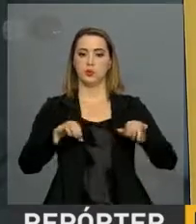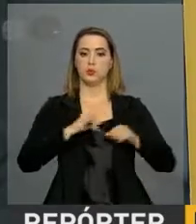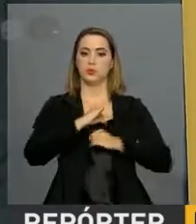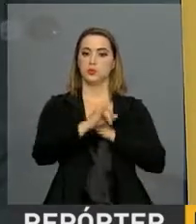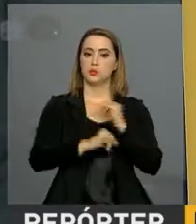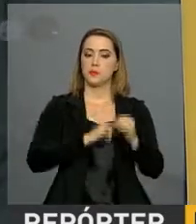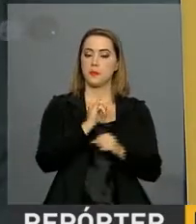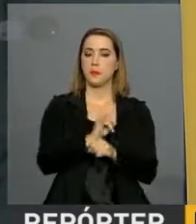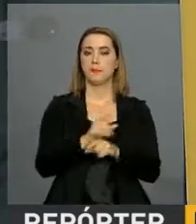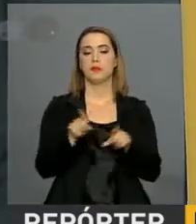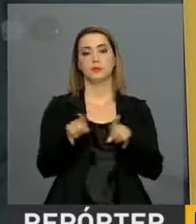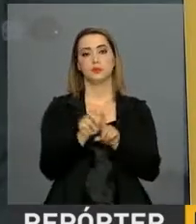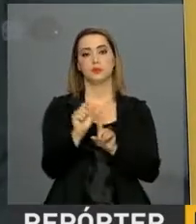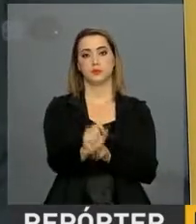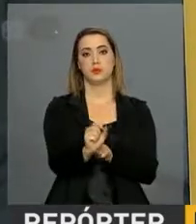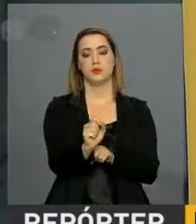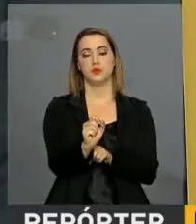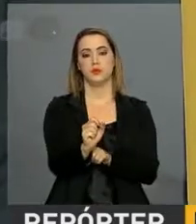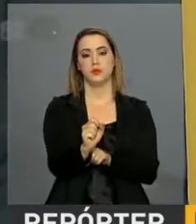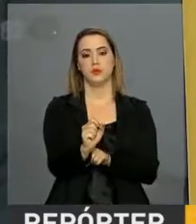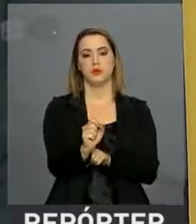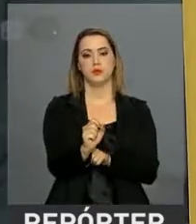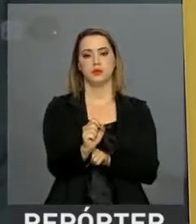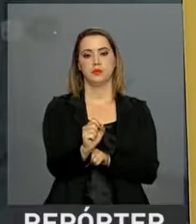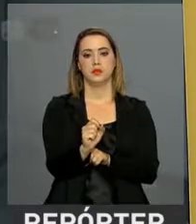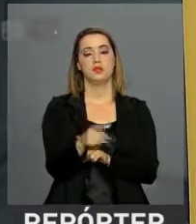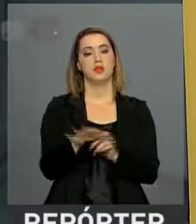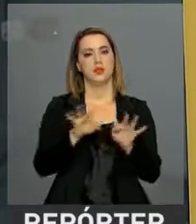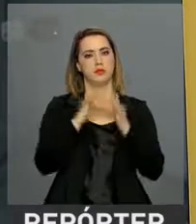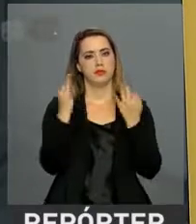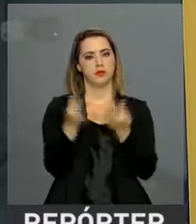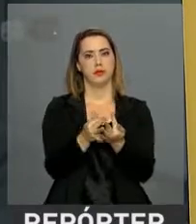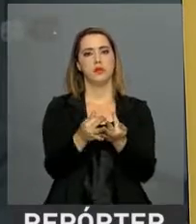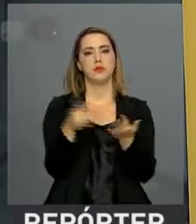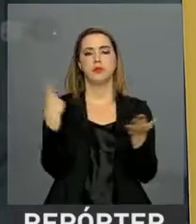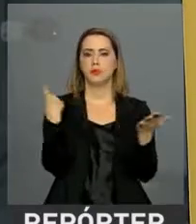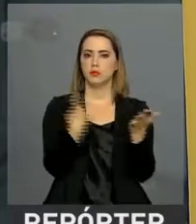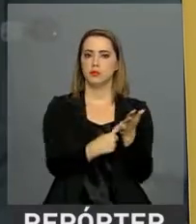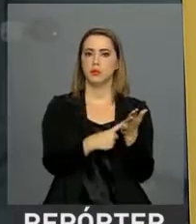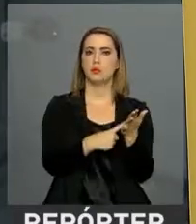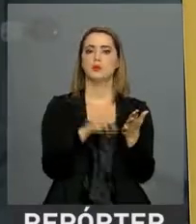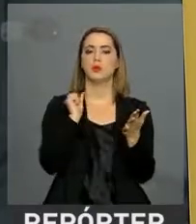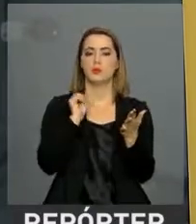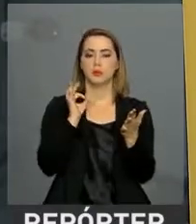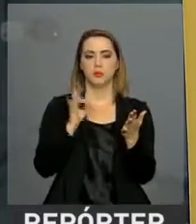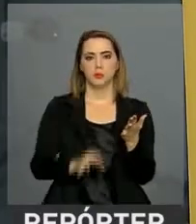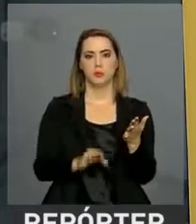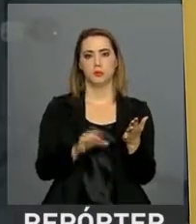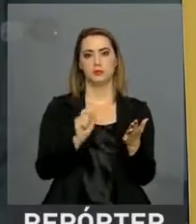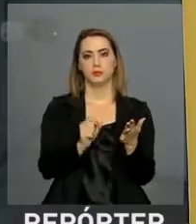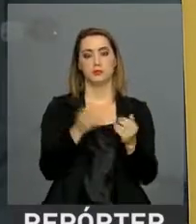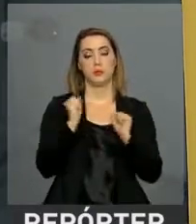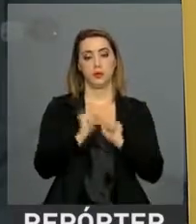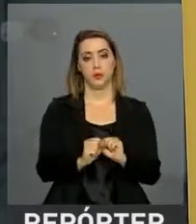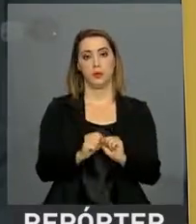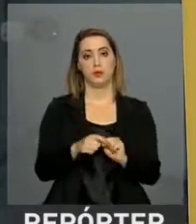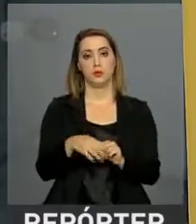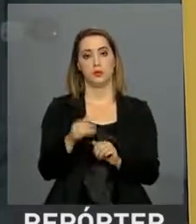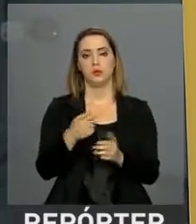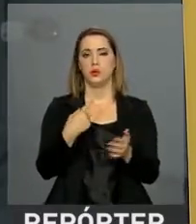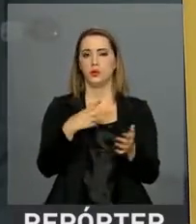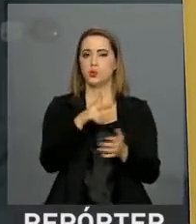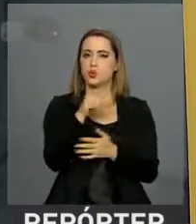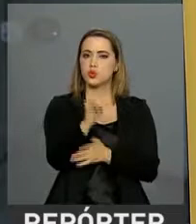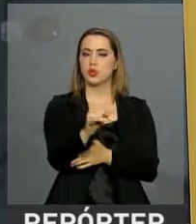número do cpf em mãos é a família agenda se ela tiver real mensal for habilitado a receber o nosso kit ela faz o agendamento para o